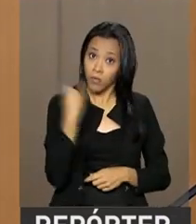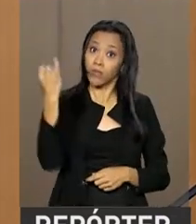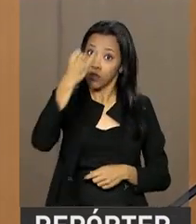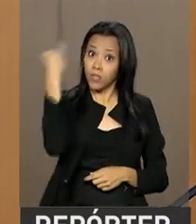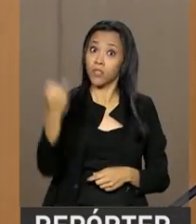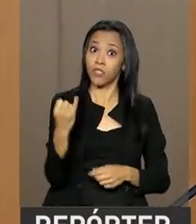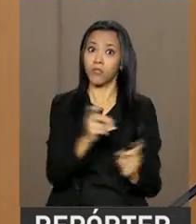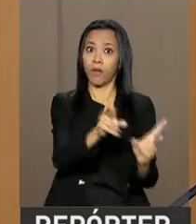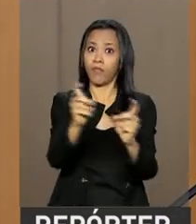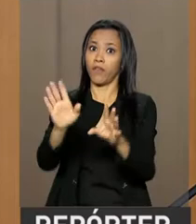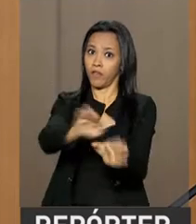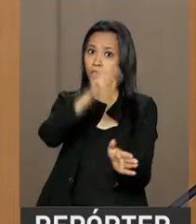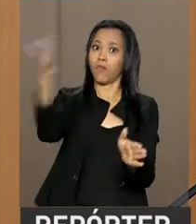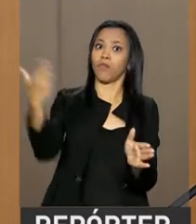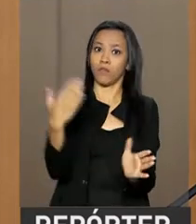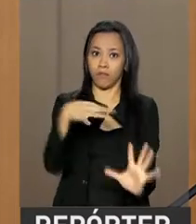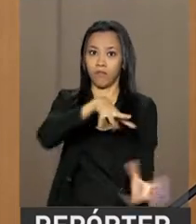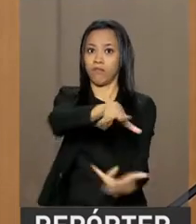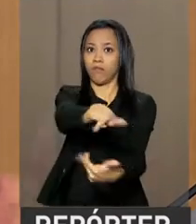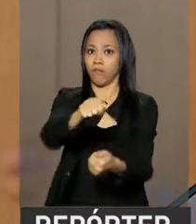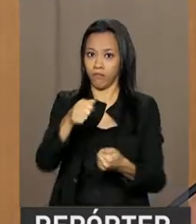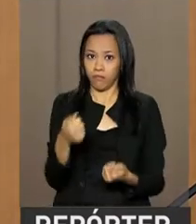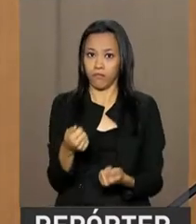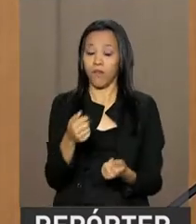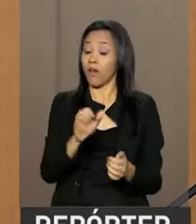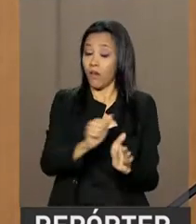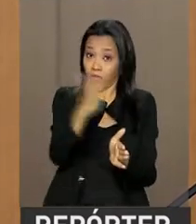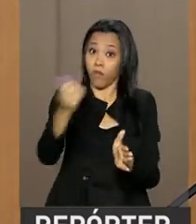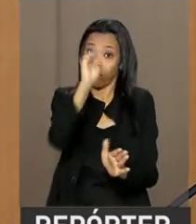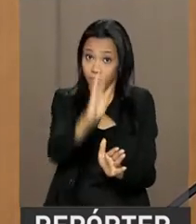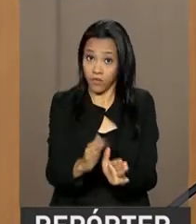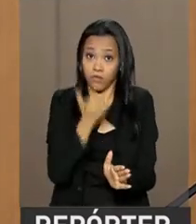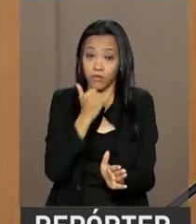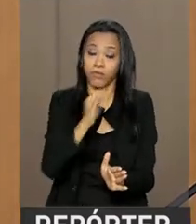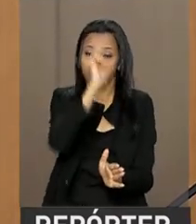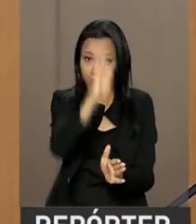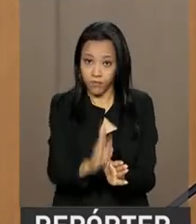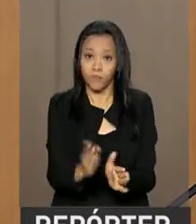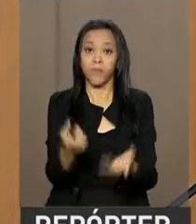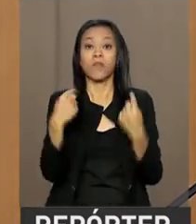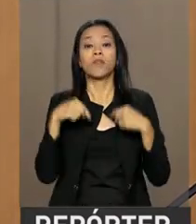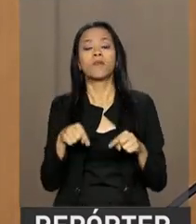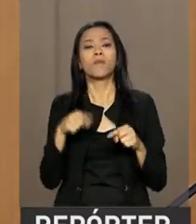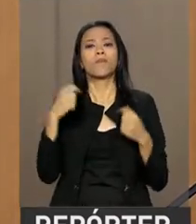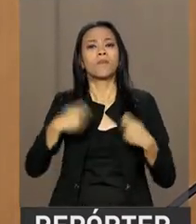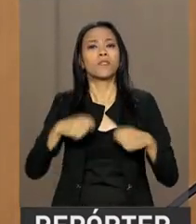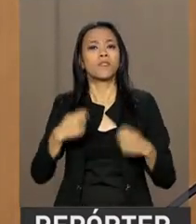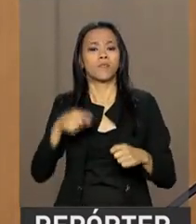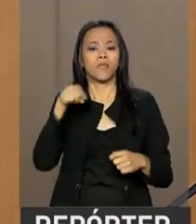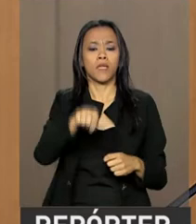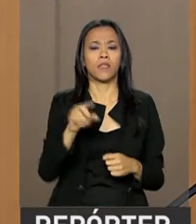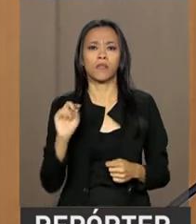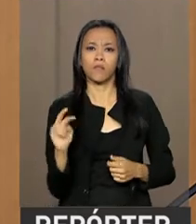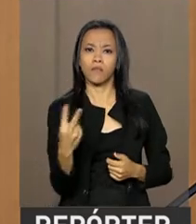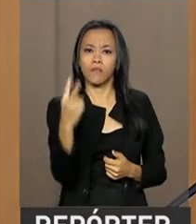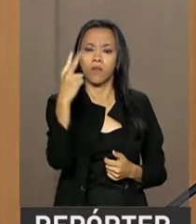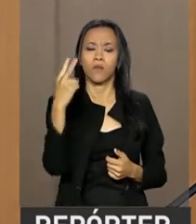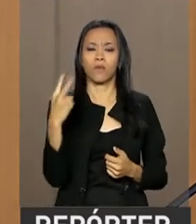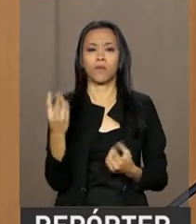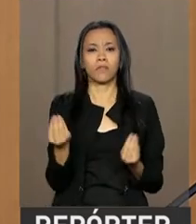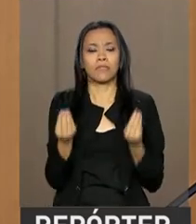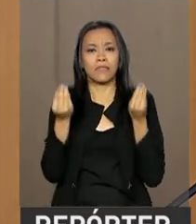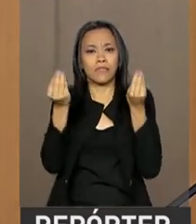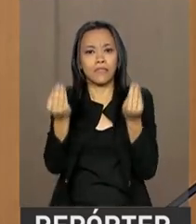comércio internacional nós precisamos trazer esses valores e dará com esses valores consistência